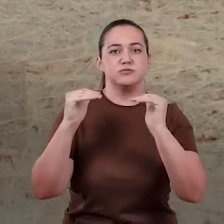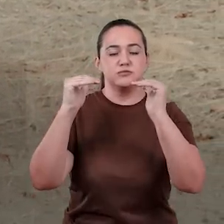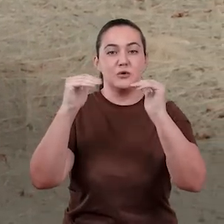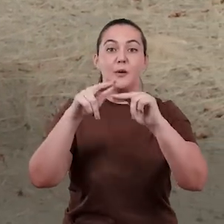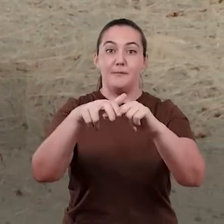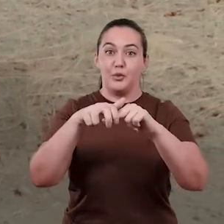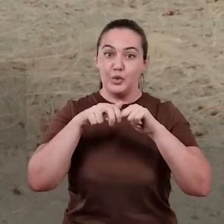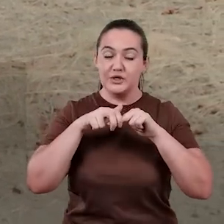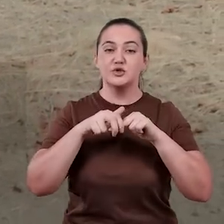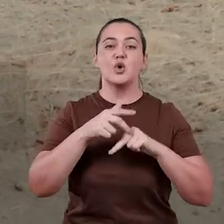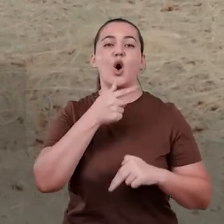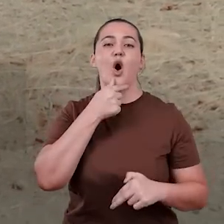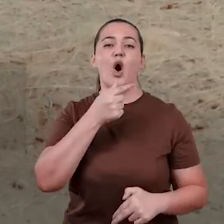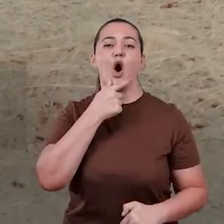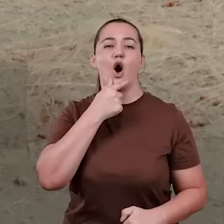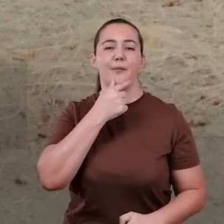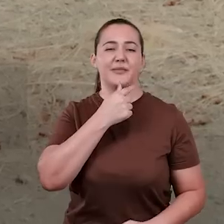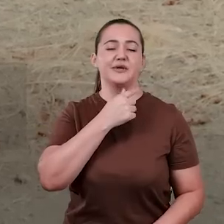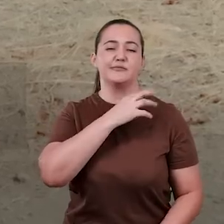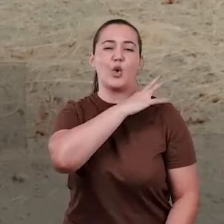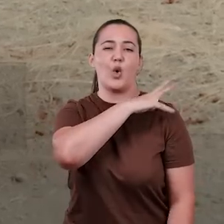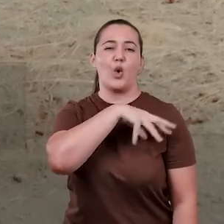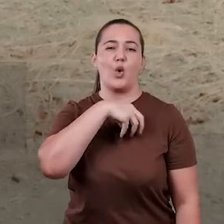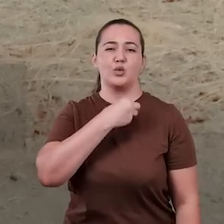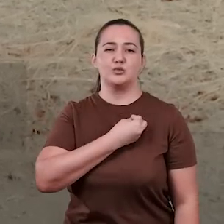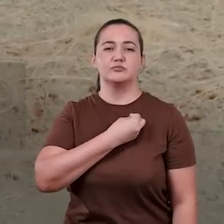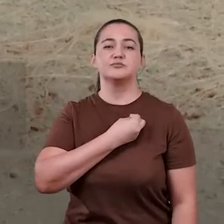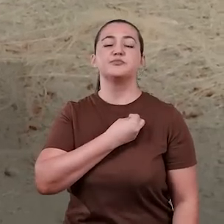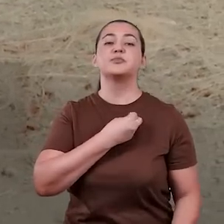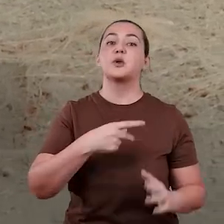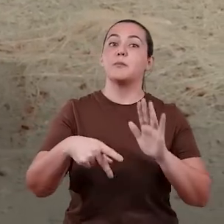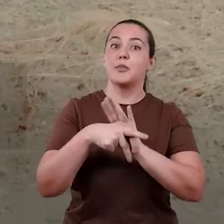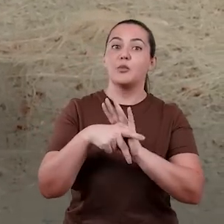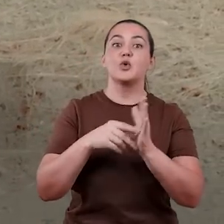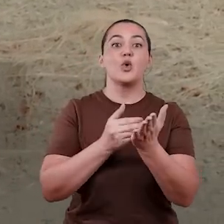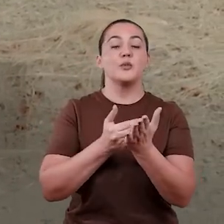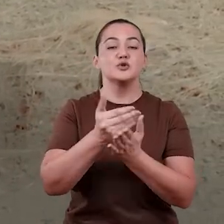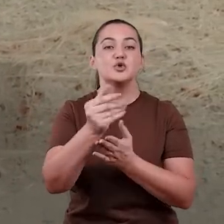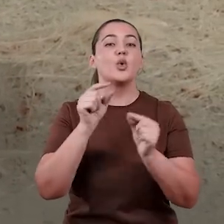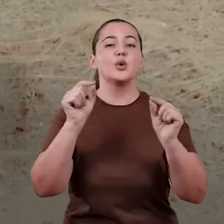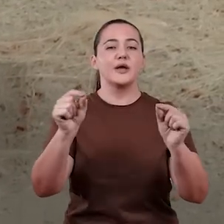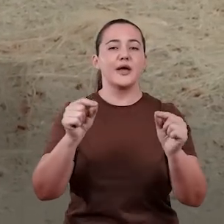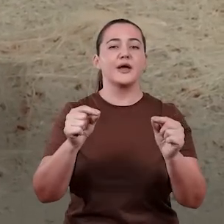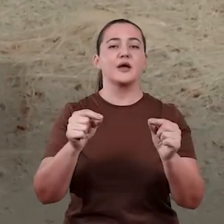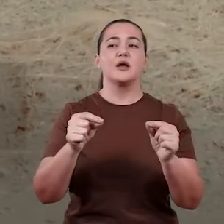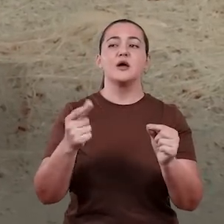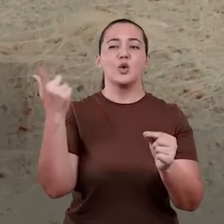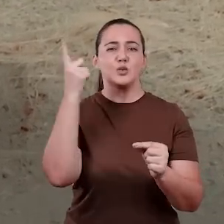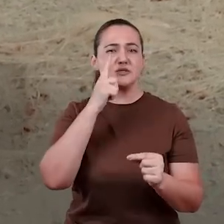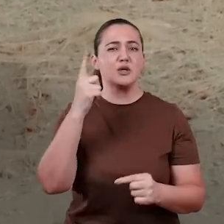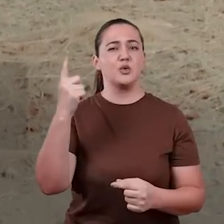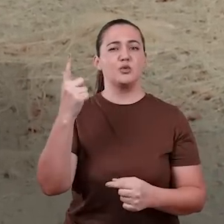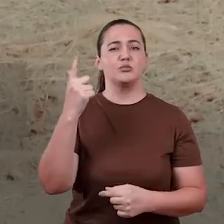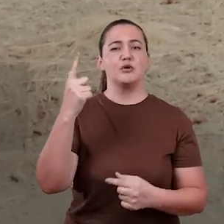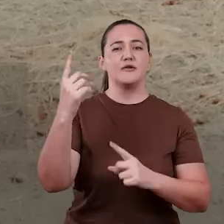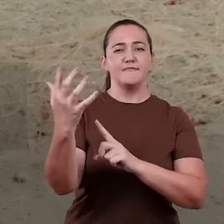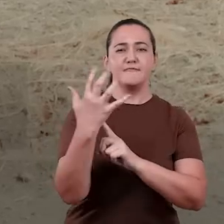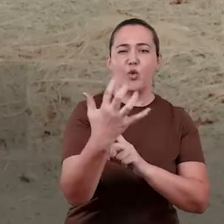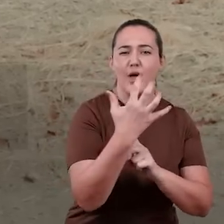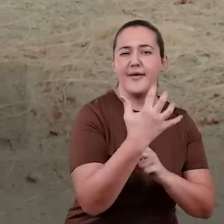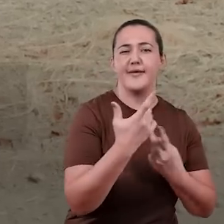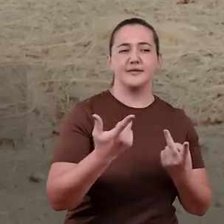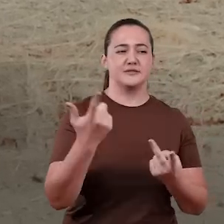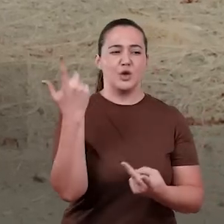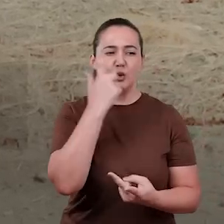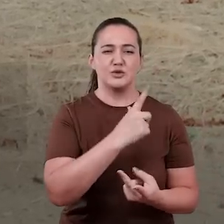Constantino o Grande já tinha trazido para a igreja grande apoio financeiro, político, material, influência. E